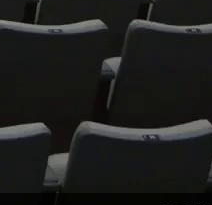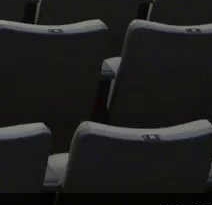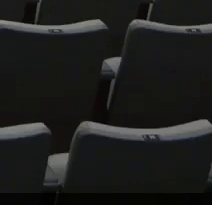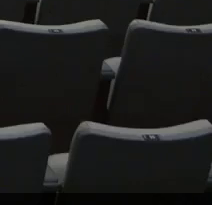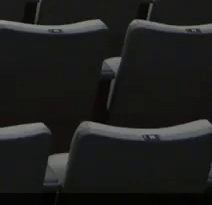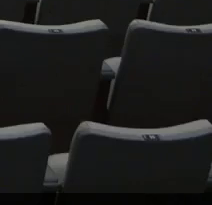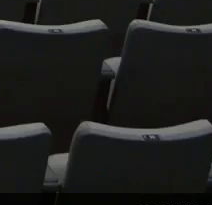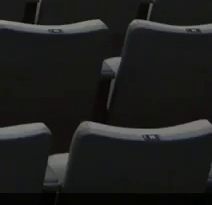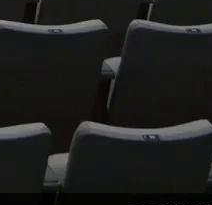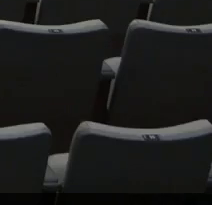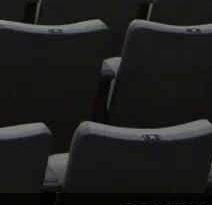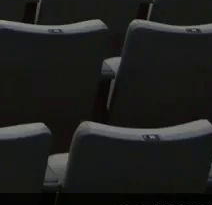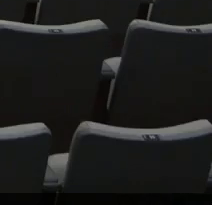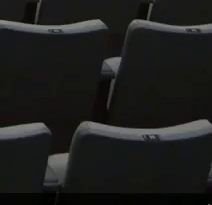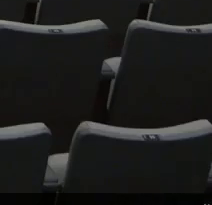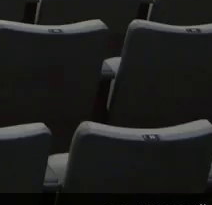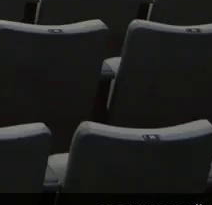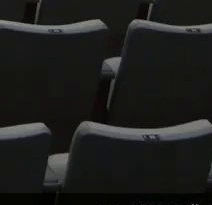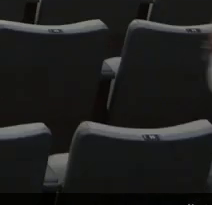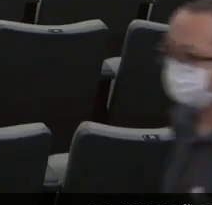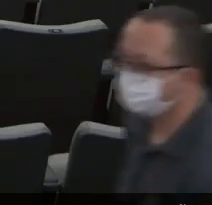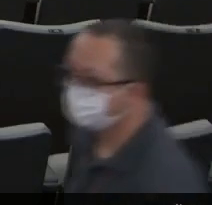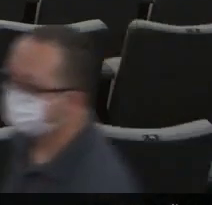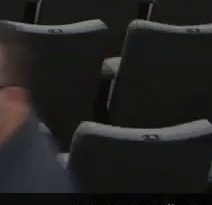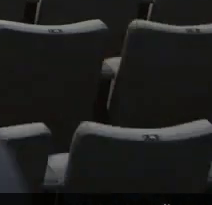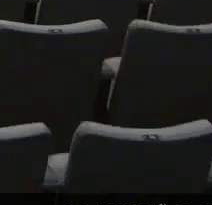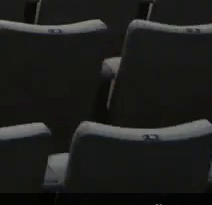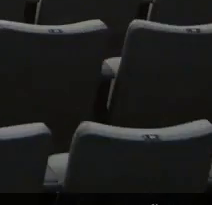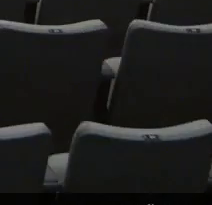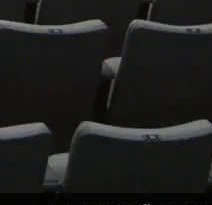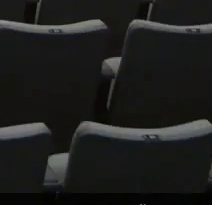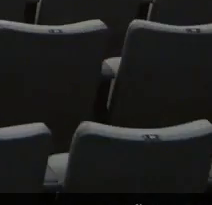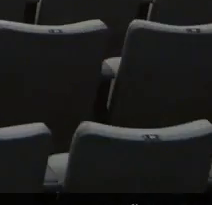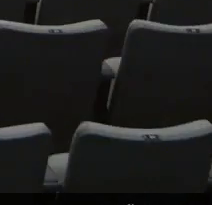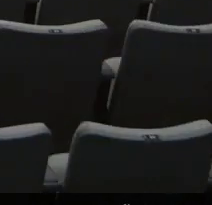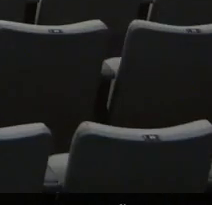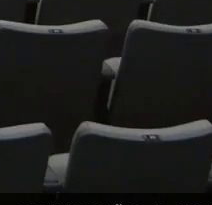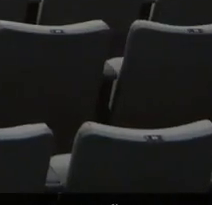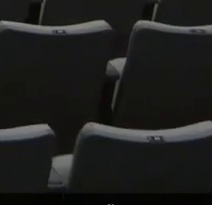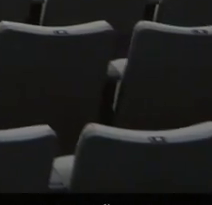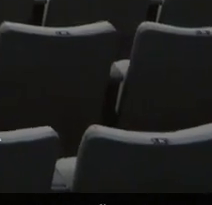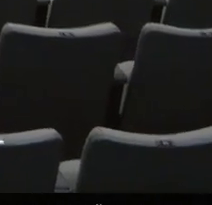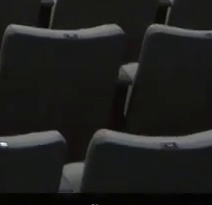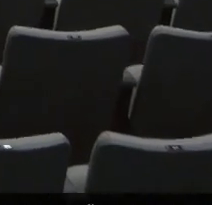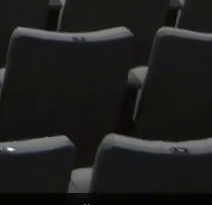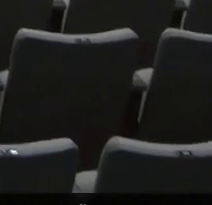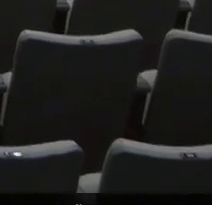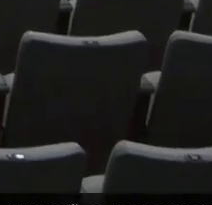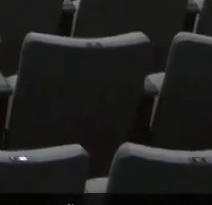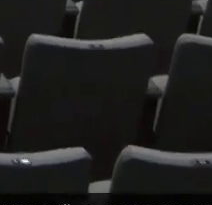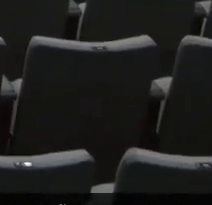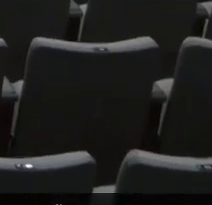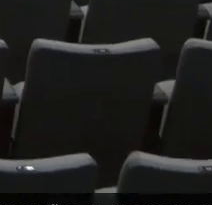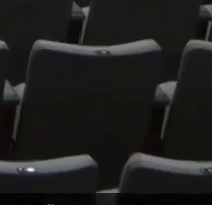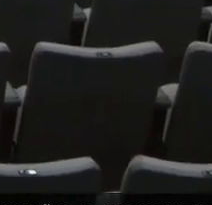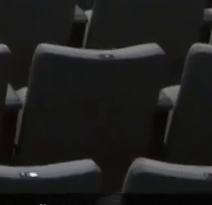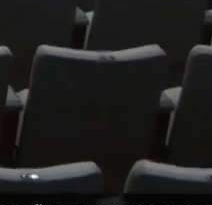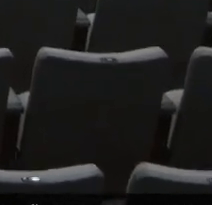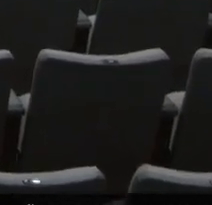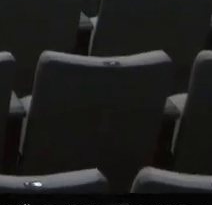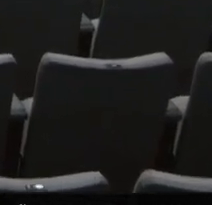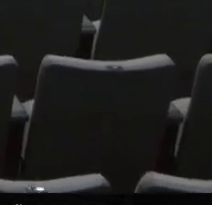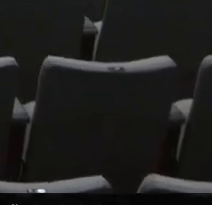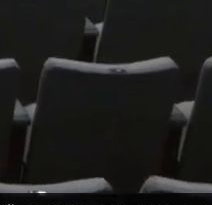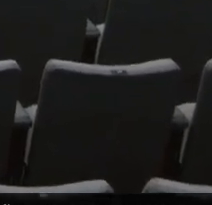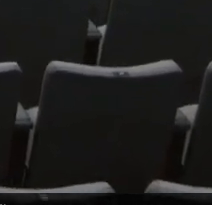e você sabe ler minha da Deputado da deputada Leninha e presencialmente a deputado André e